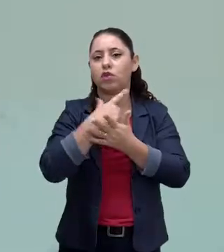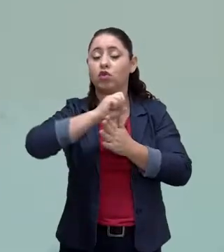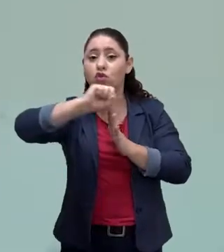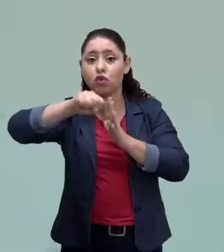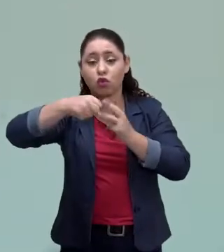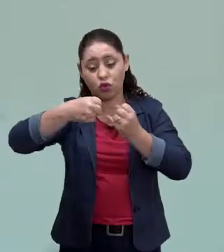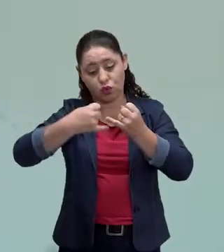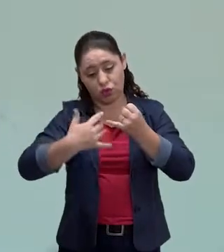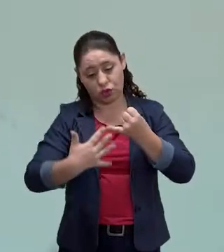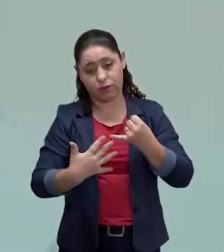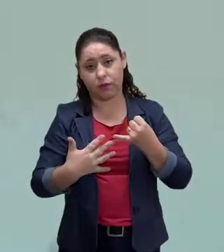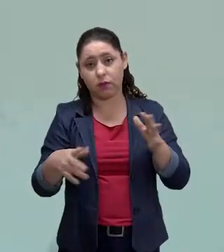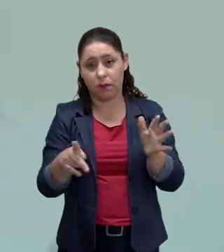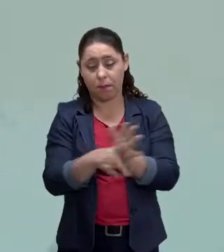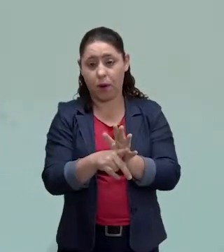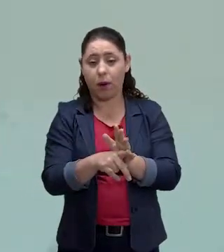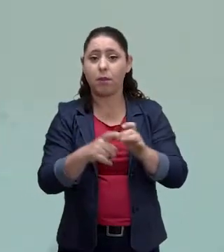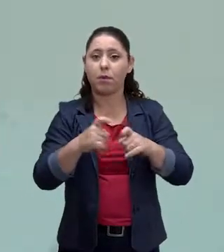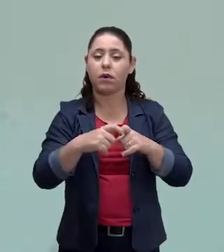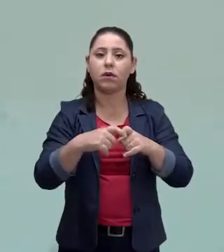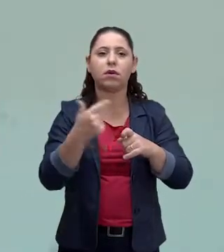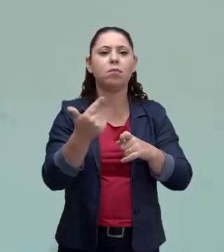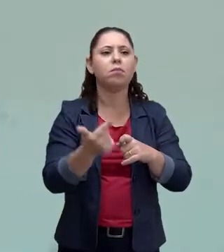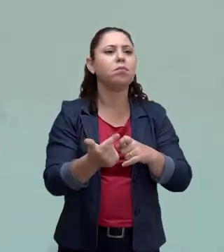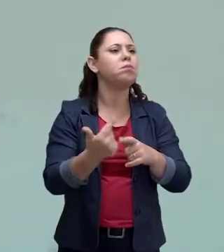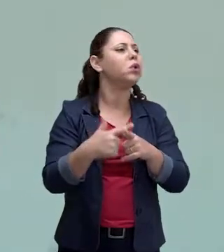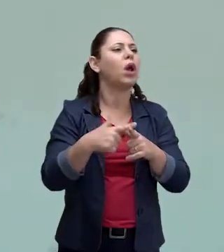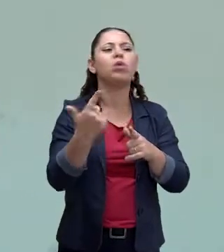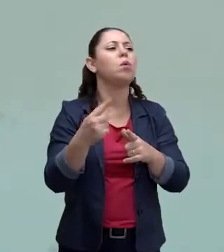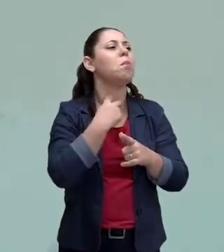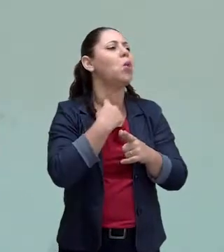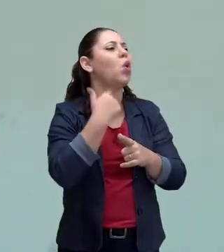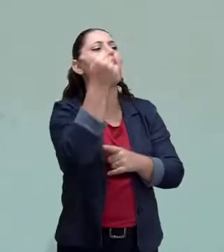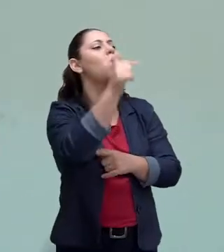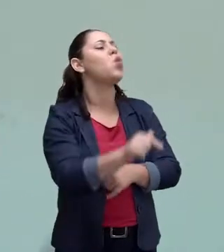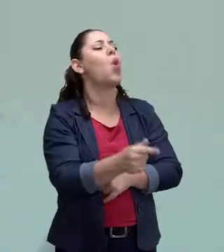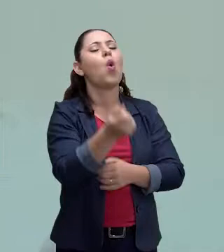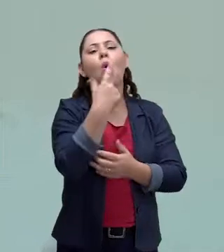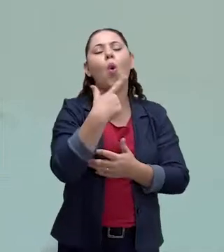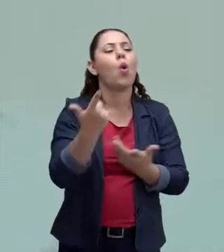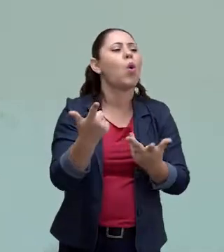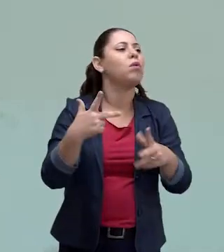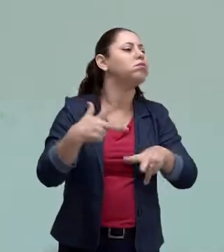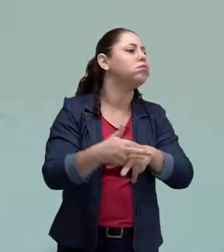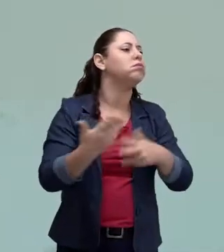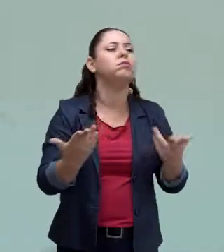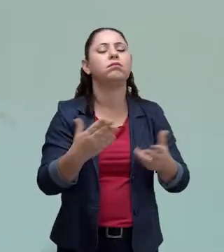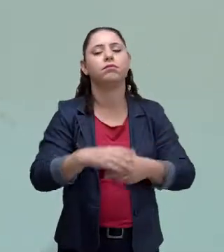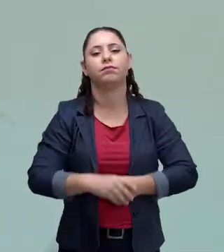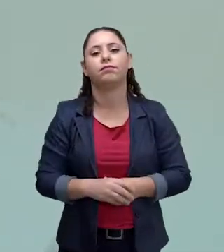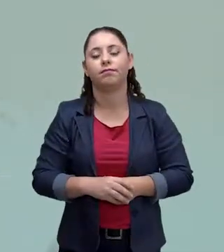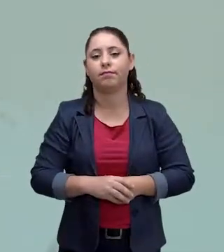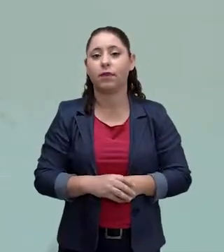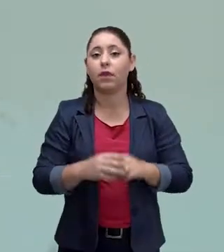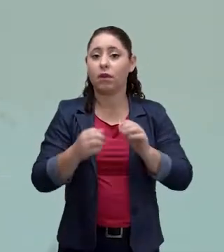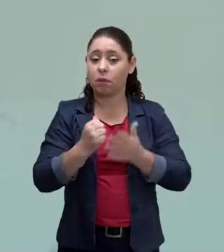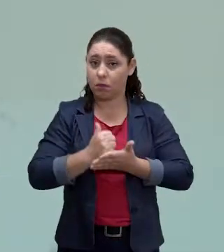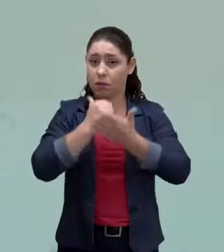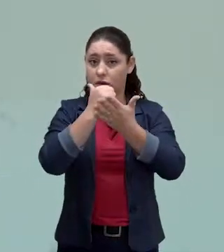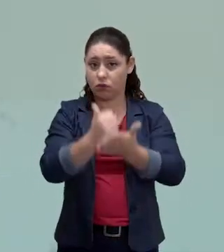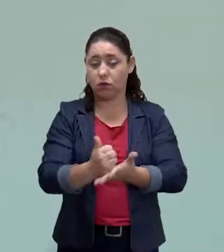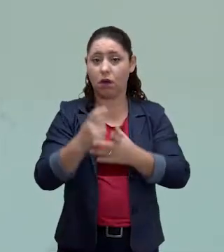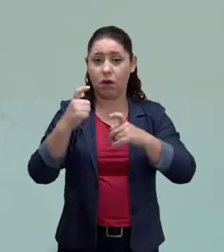a justificativa do porquê que não pode ser outro procedimento ou outro medicamento. Para auxiliar os